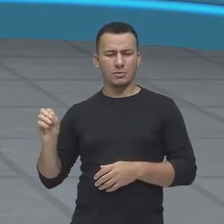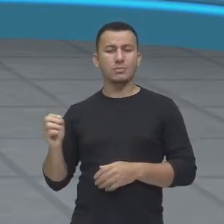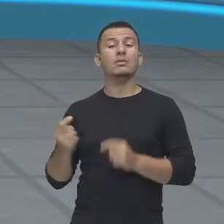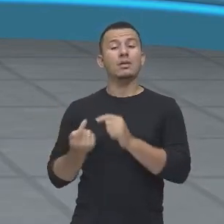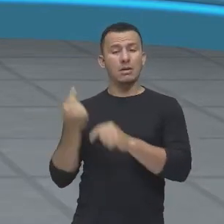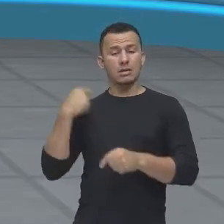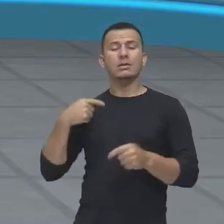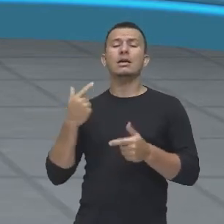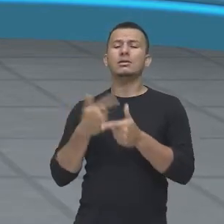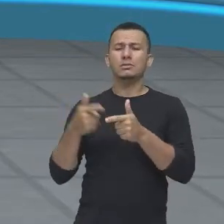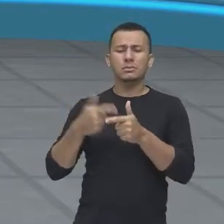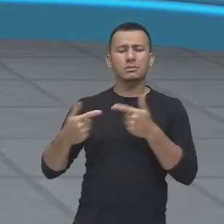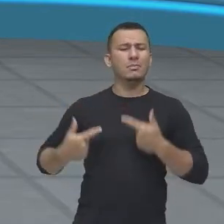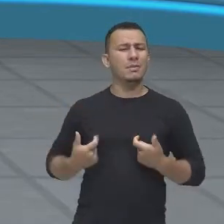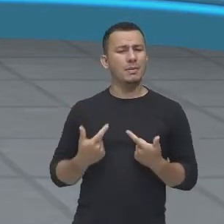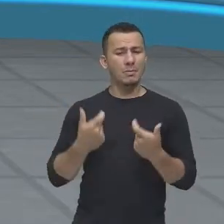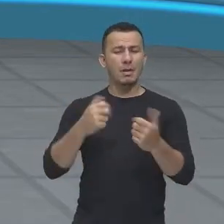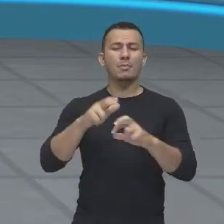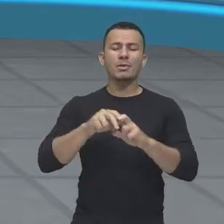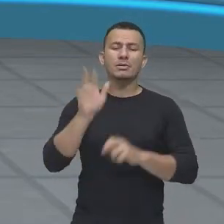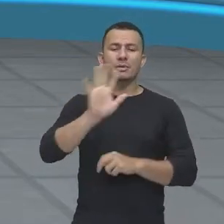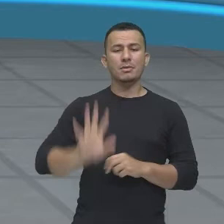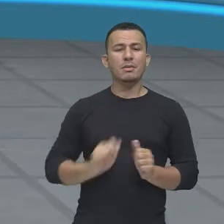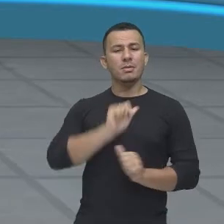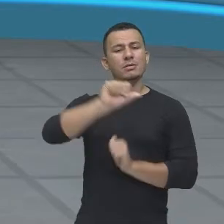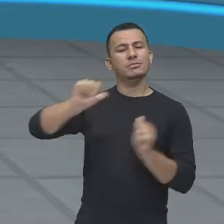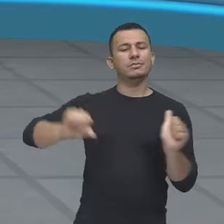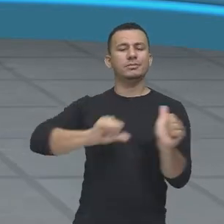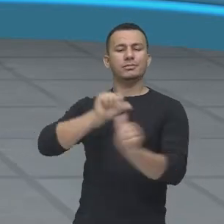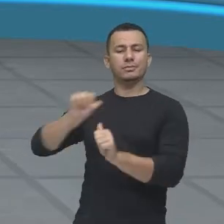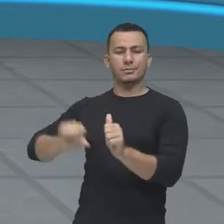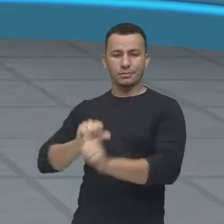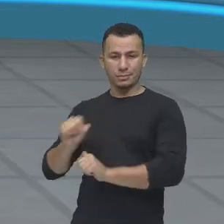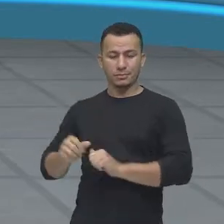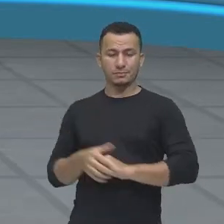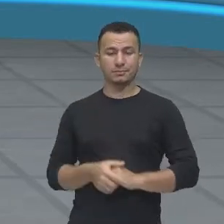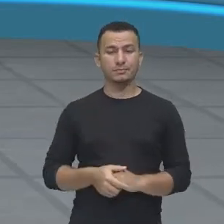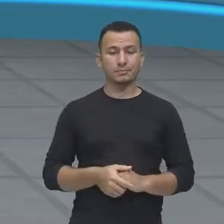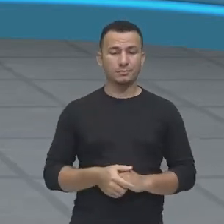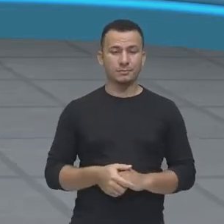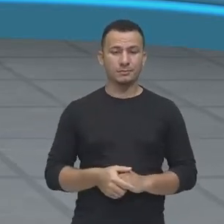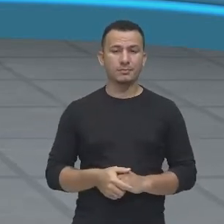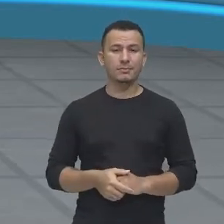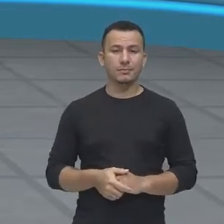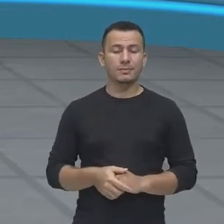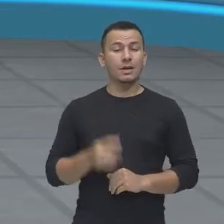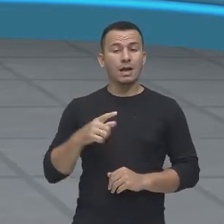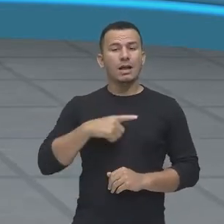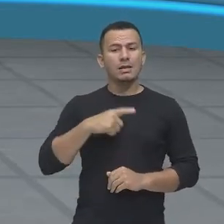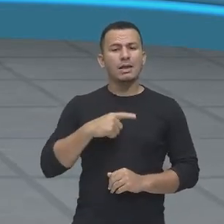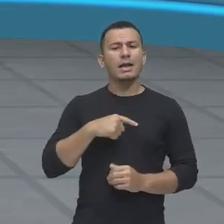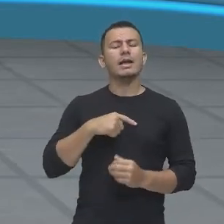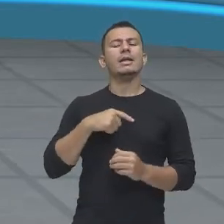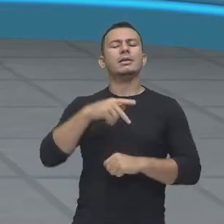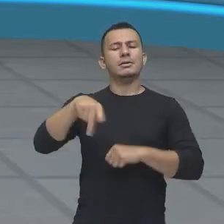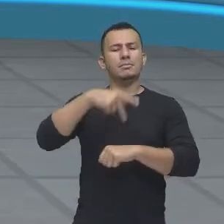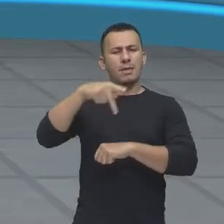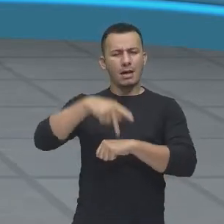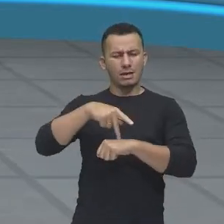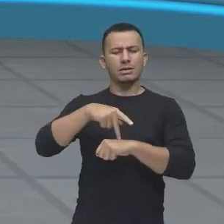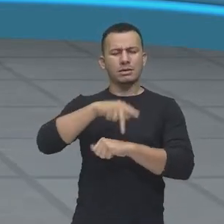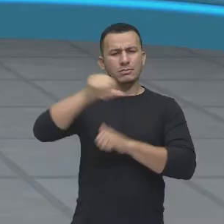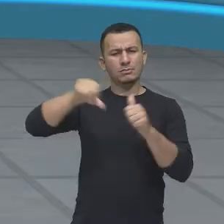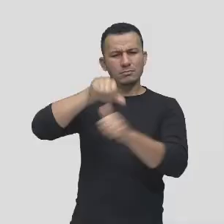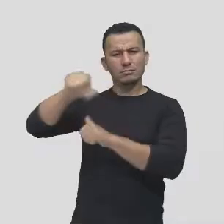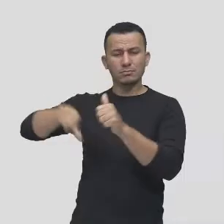vários conflitos que foram mudando a configuração do mapa como a gente conhece hoje. Vamos verificar então pontos específicos dessas mudanças nos